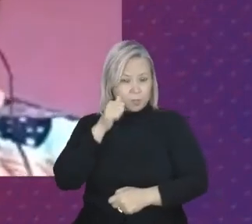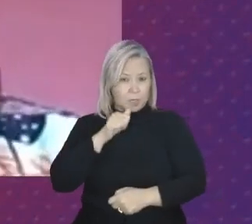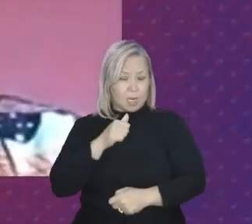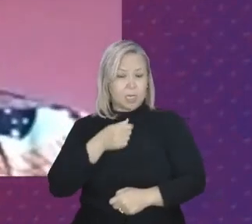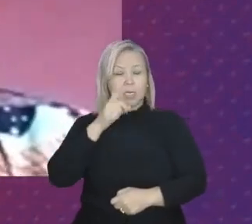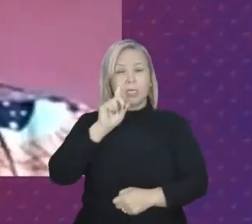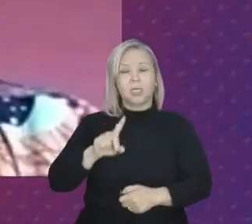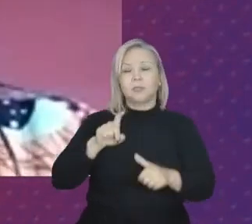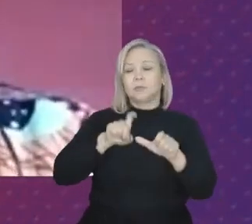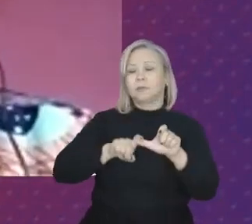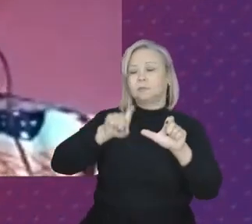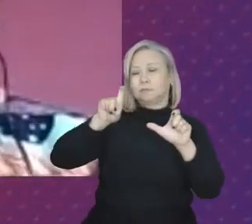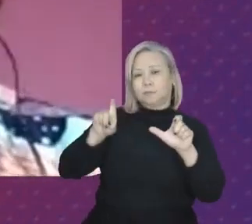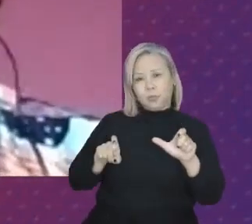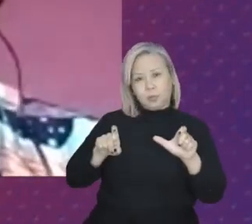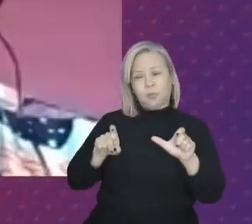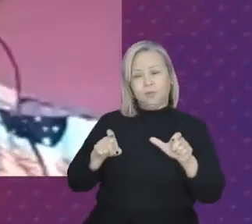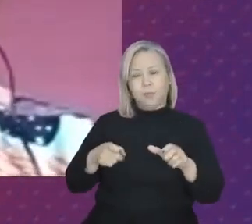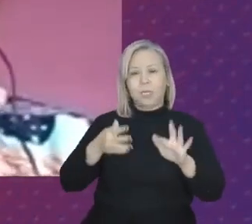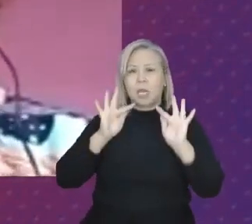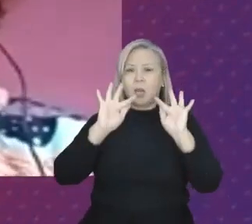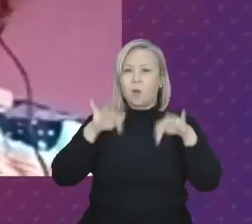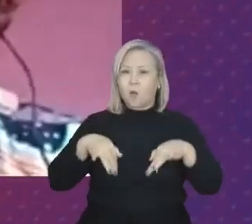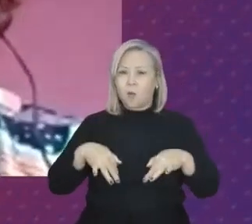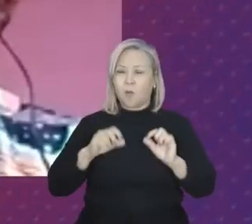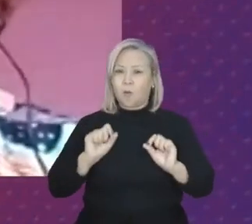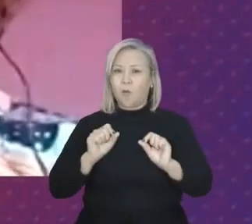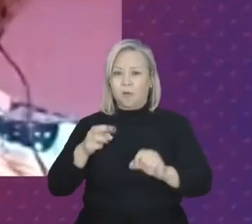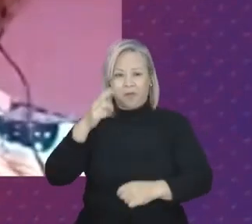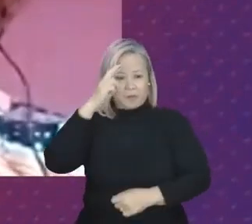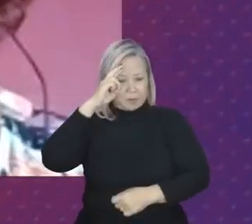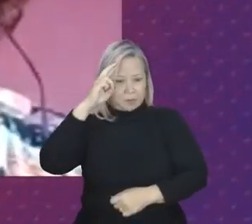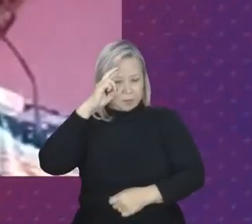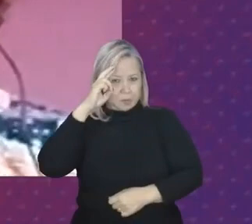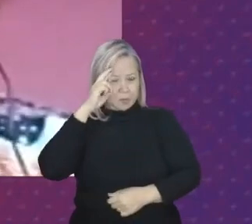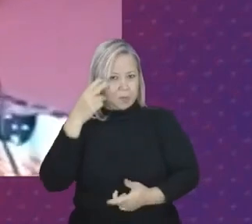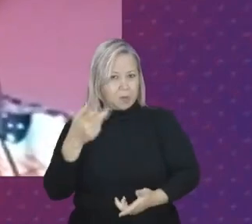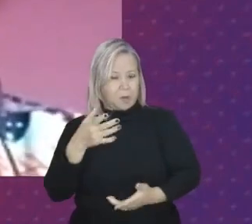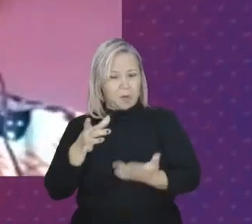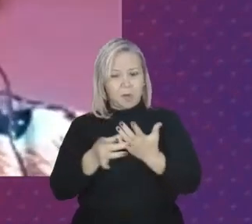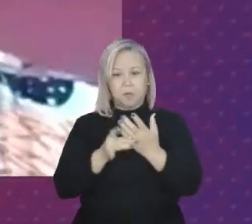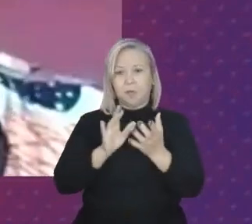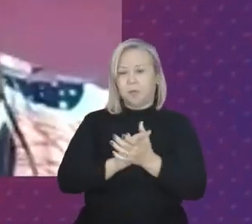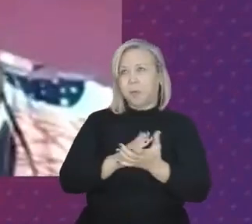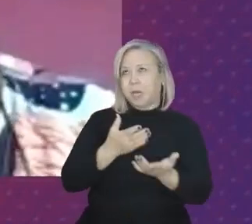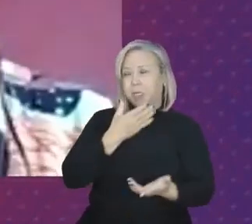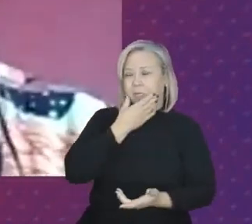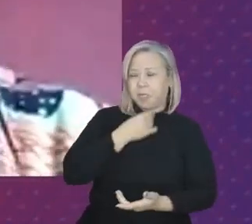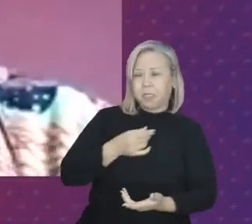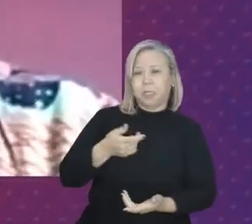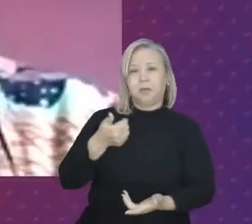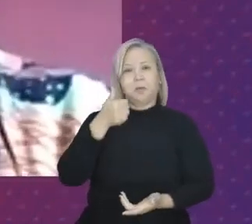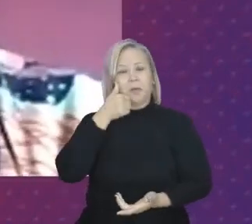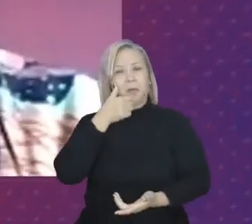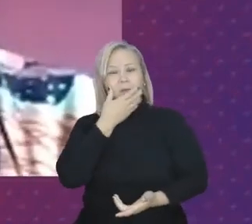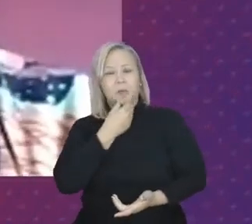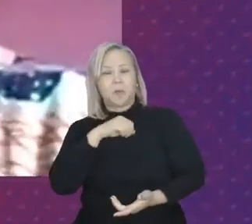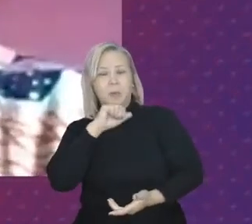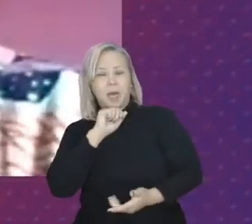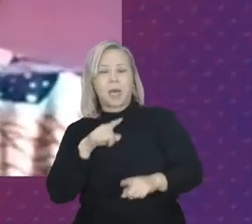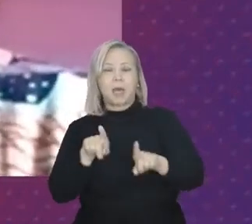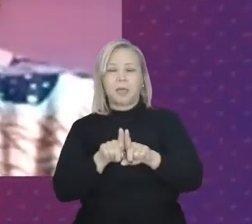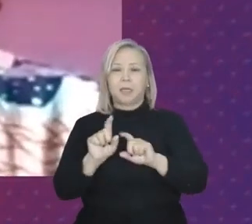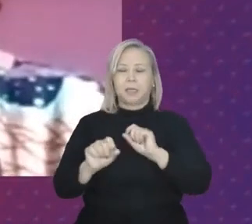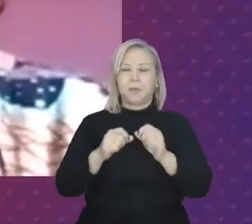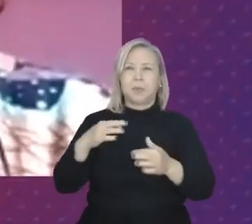à autonomia, o fim da tutela por parte de marido, de pai, enfim. Mas, ao longo dos